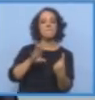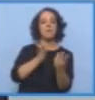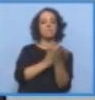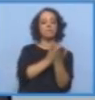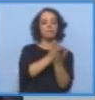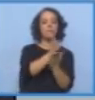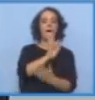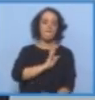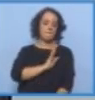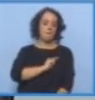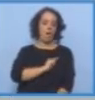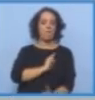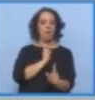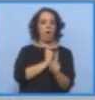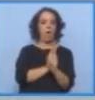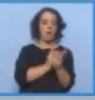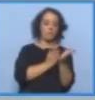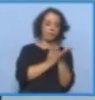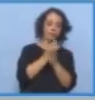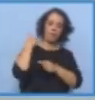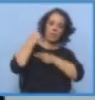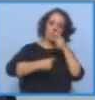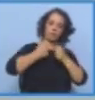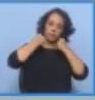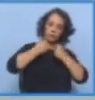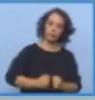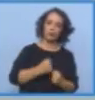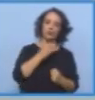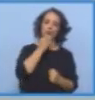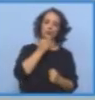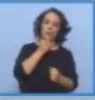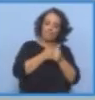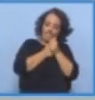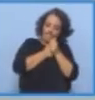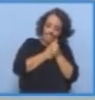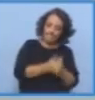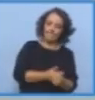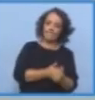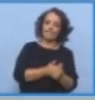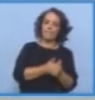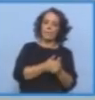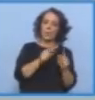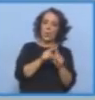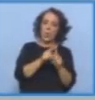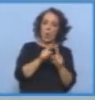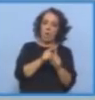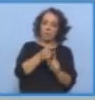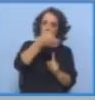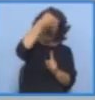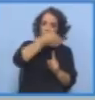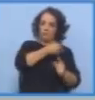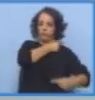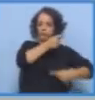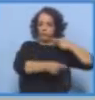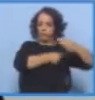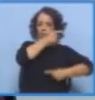maneira daquilo que eram as tradições judaicas mais rigorosas, mais, diríamos, ortodoxas,